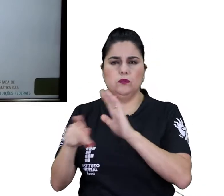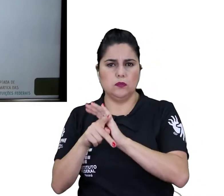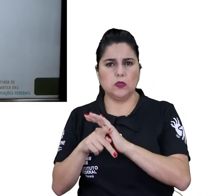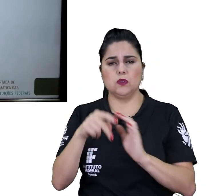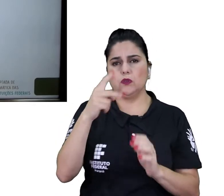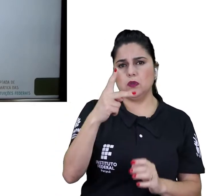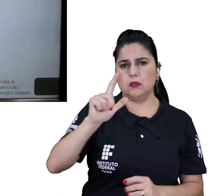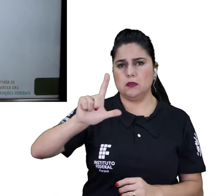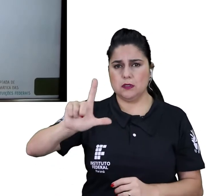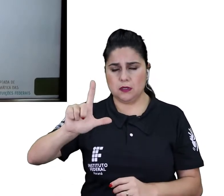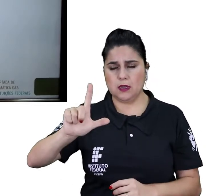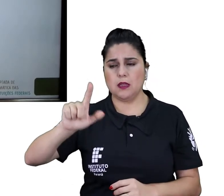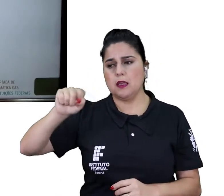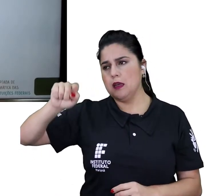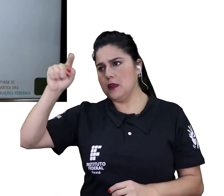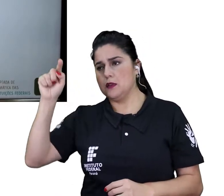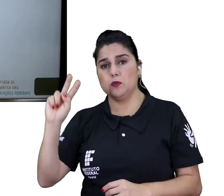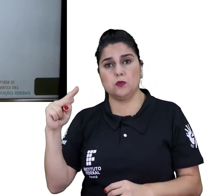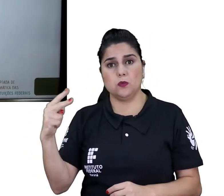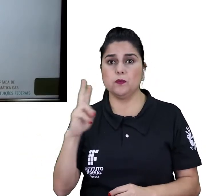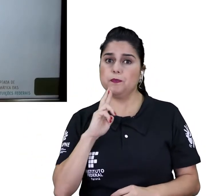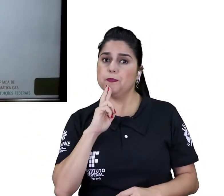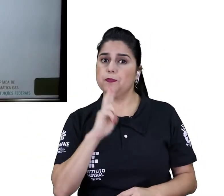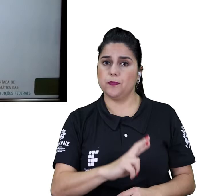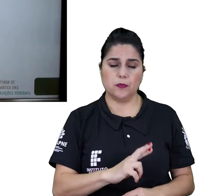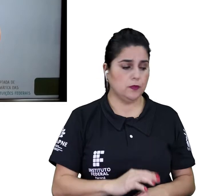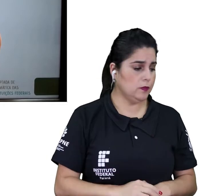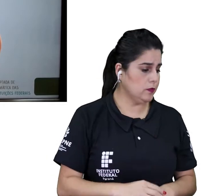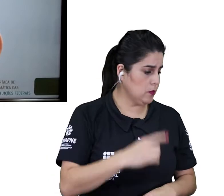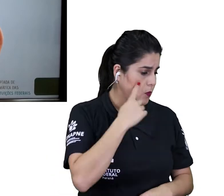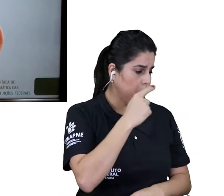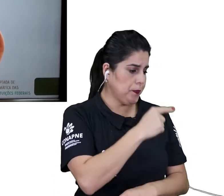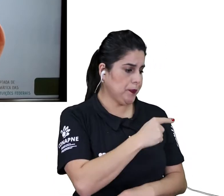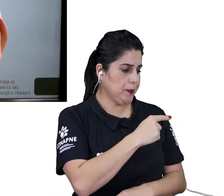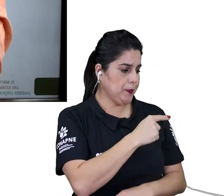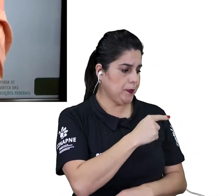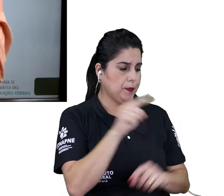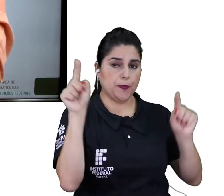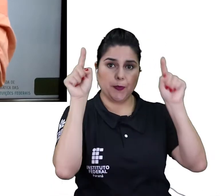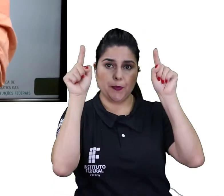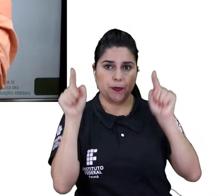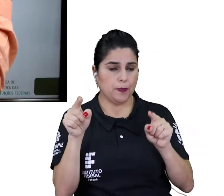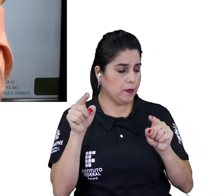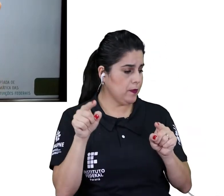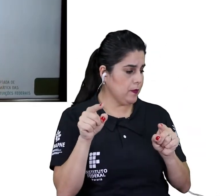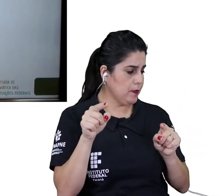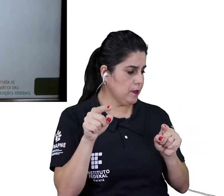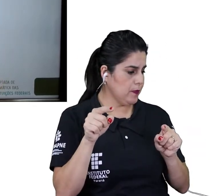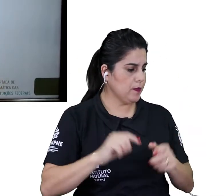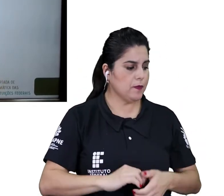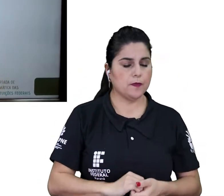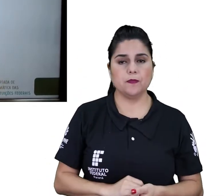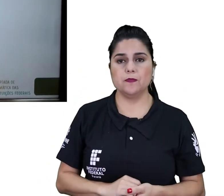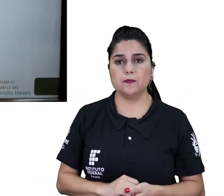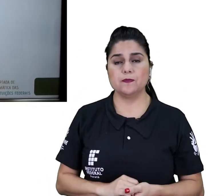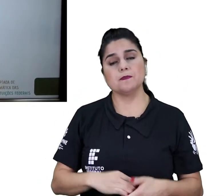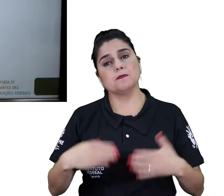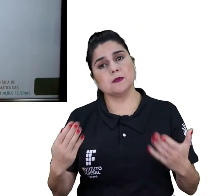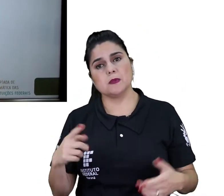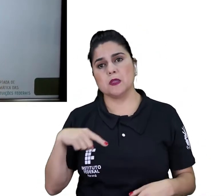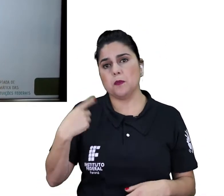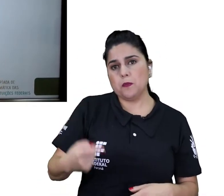fica 2L raiz de 2. Então, 2 vezes L raiz de 2.